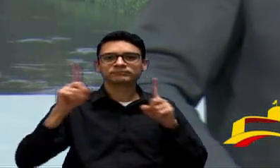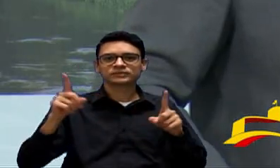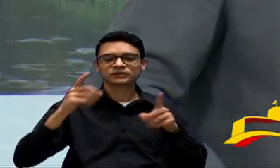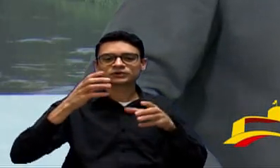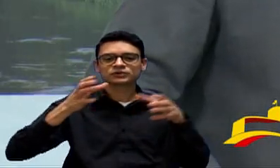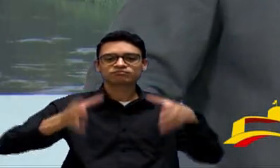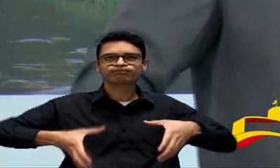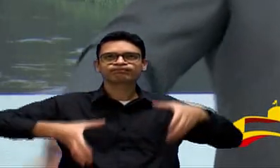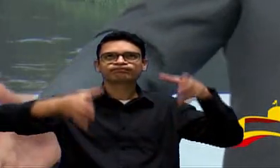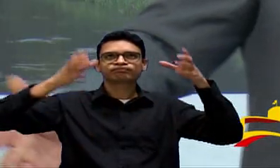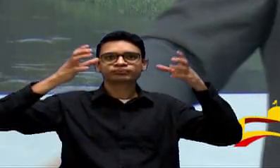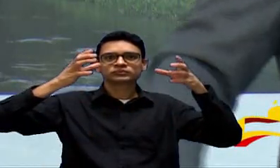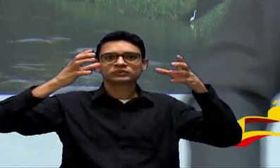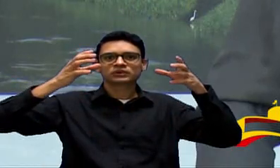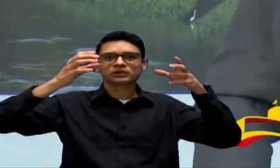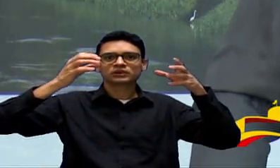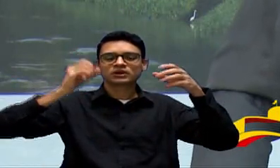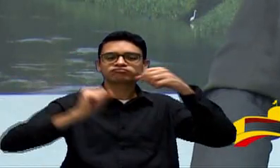faltando.